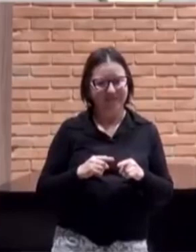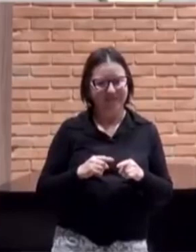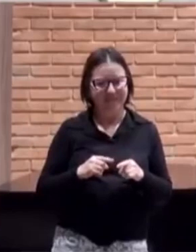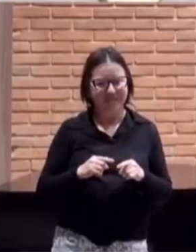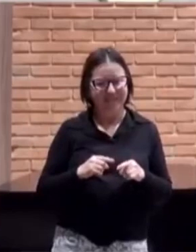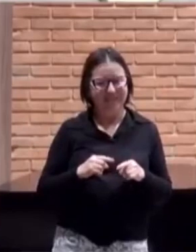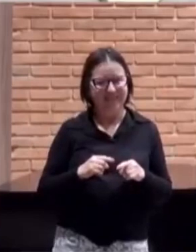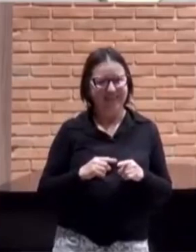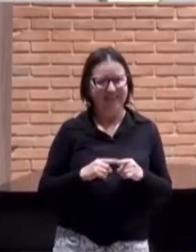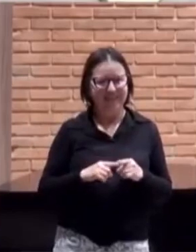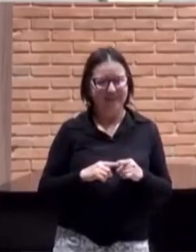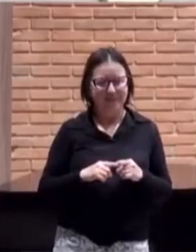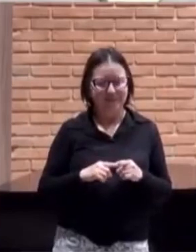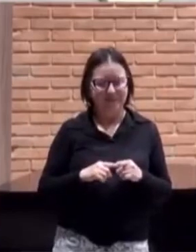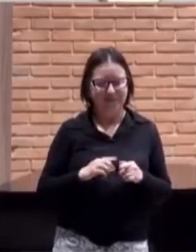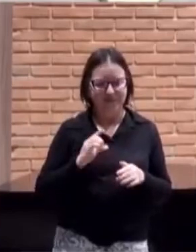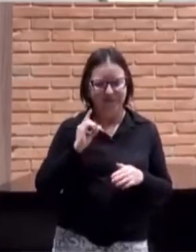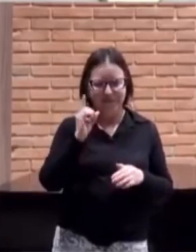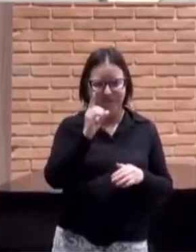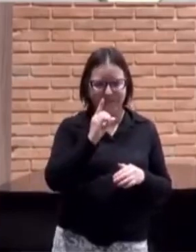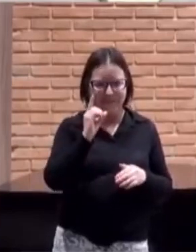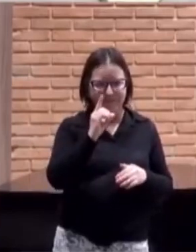Domingo passado, o